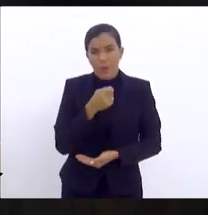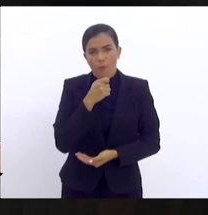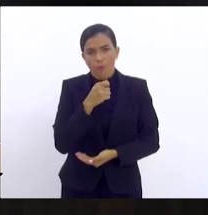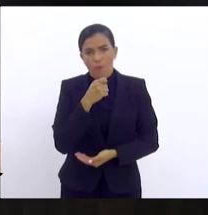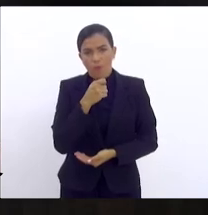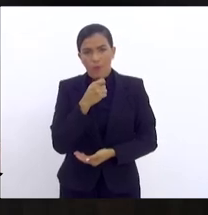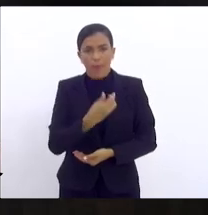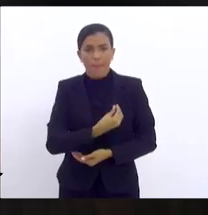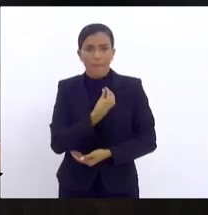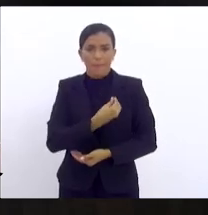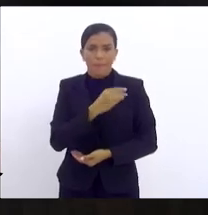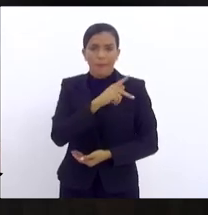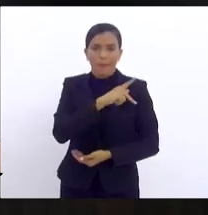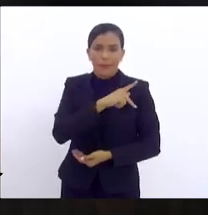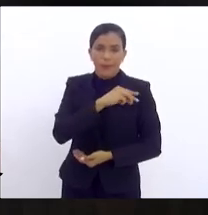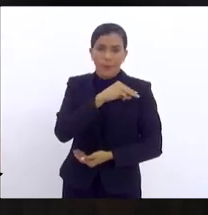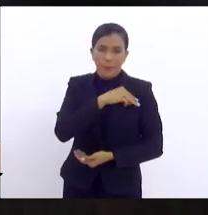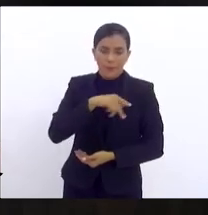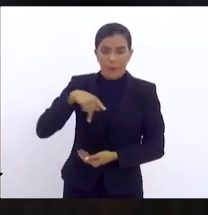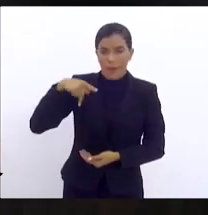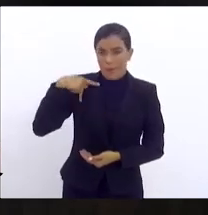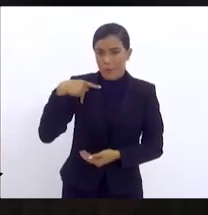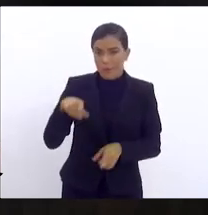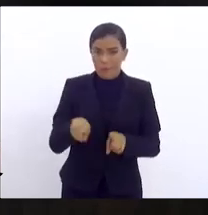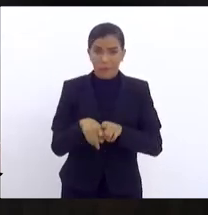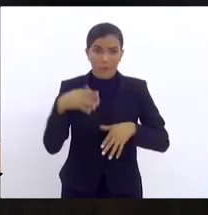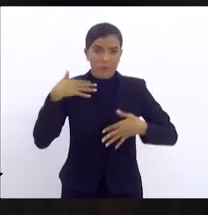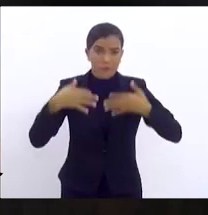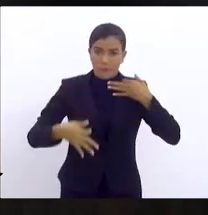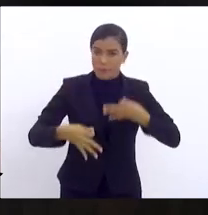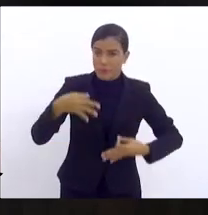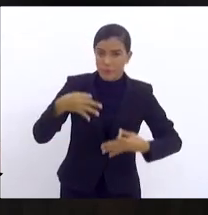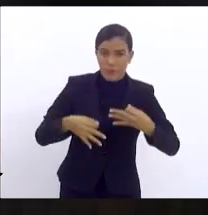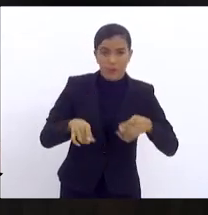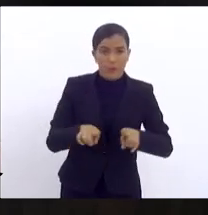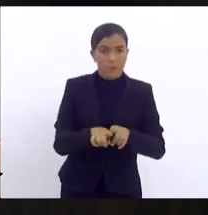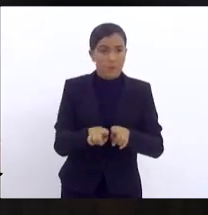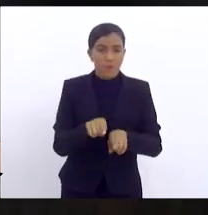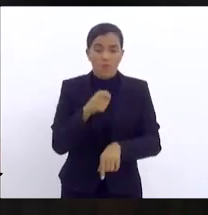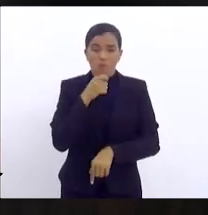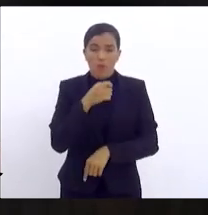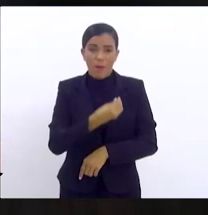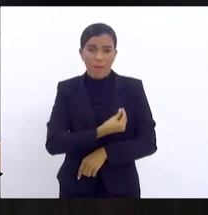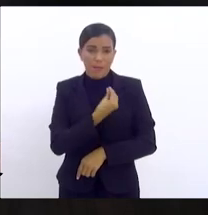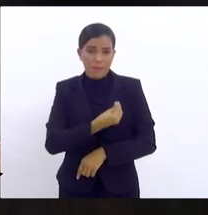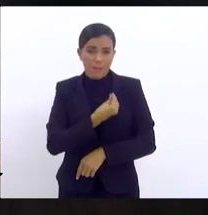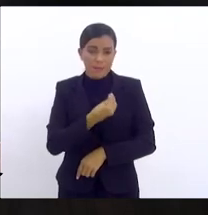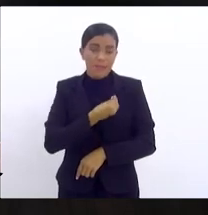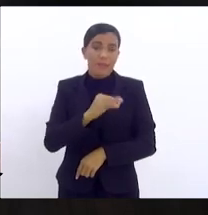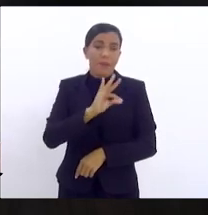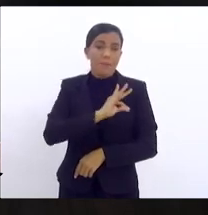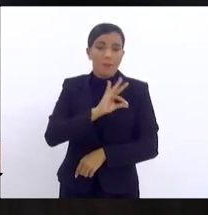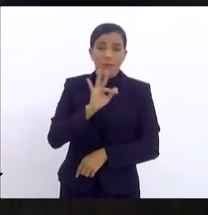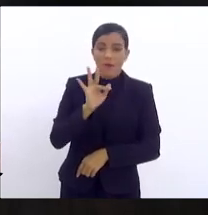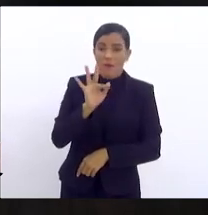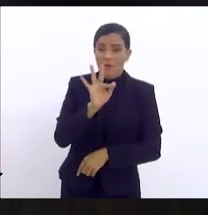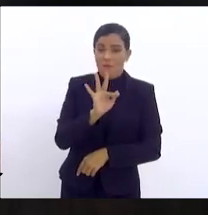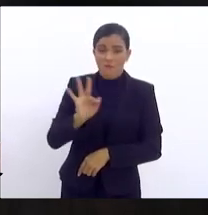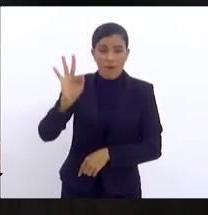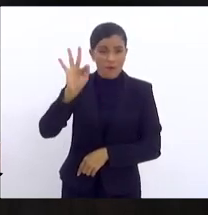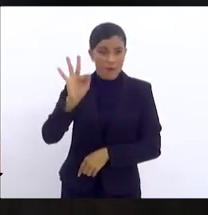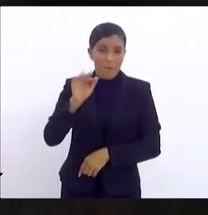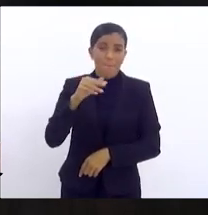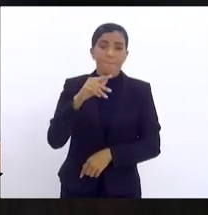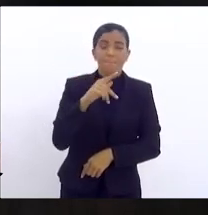presença do Ministério Público nós não temos a presença do Judiciário nós não temos a presença da polícia federal da